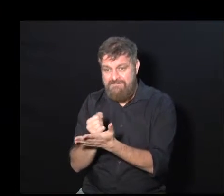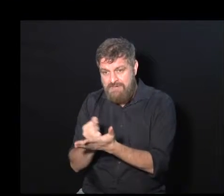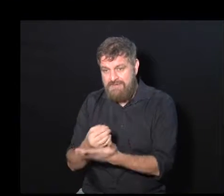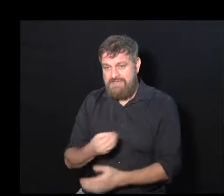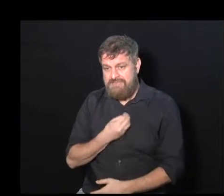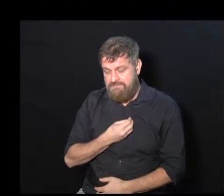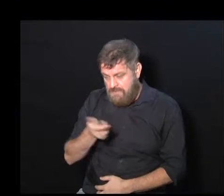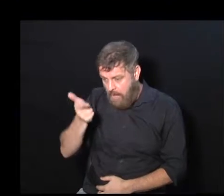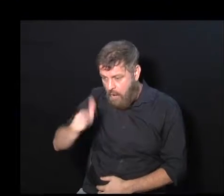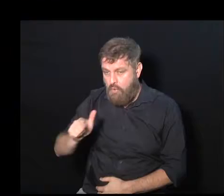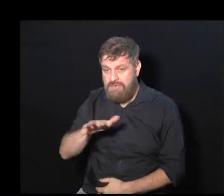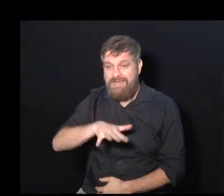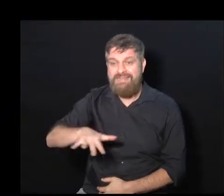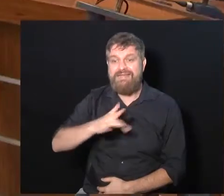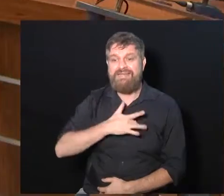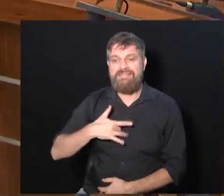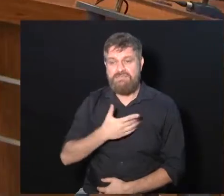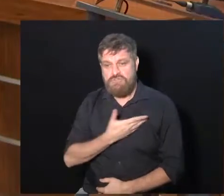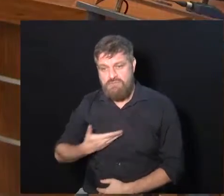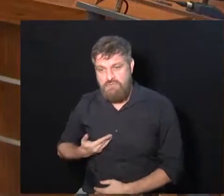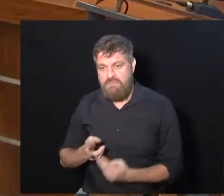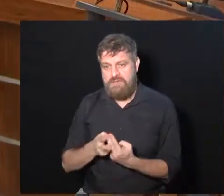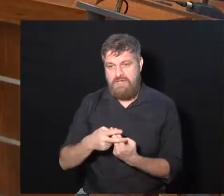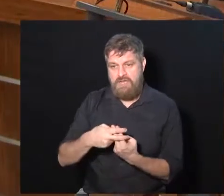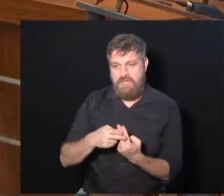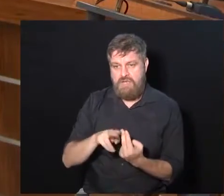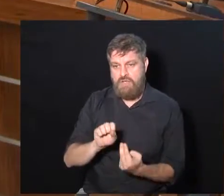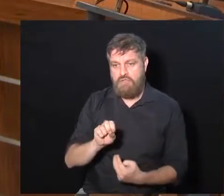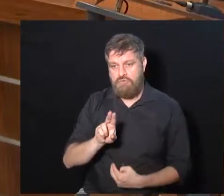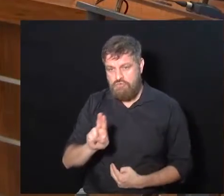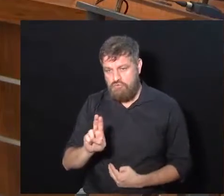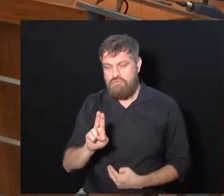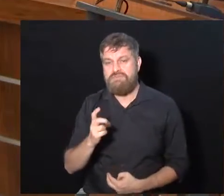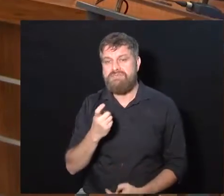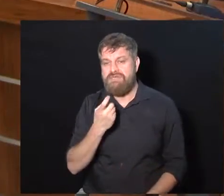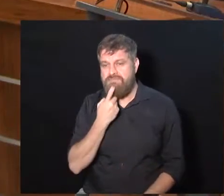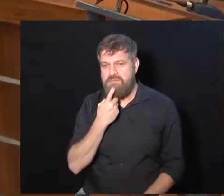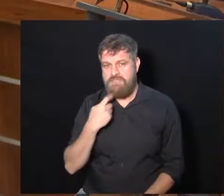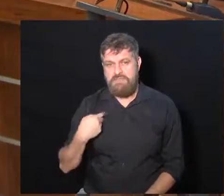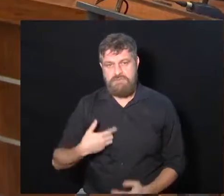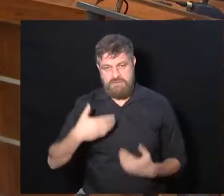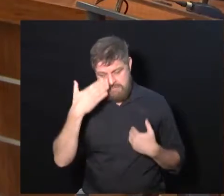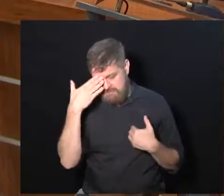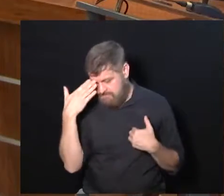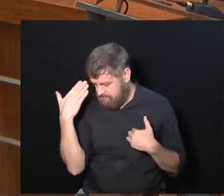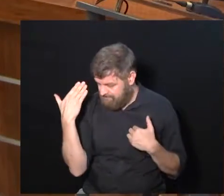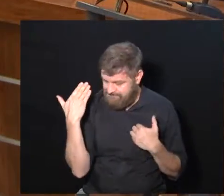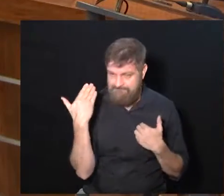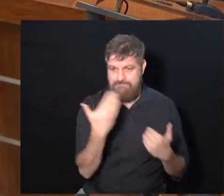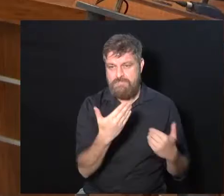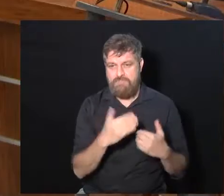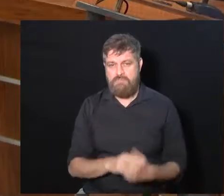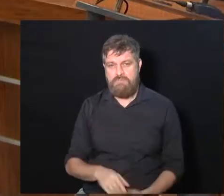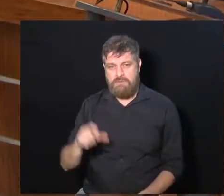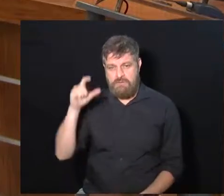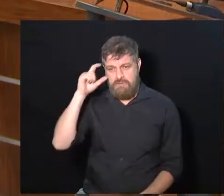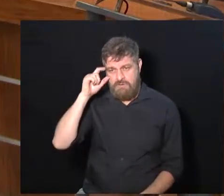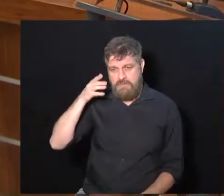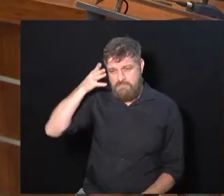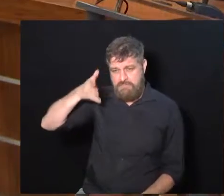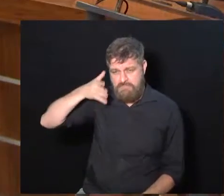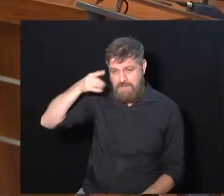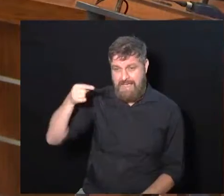SUS Campinas. Obrigada. Bem, nós é que agradecemos, né, a Érica Maumi Tanaka,